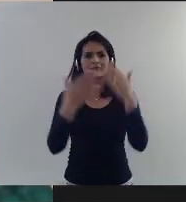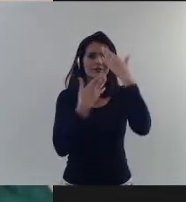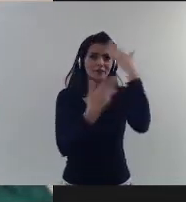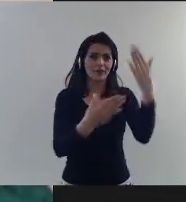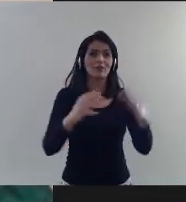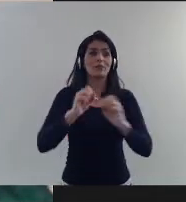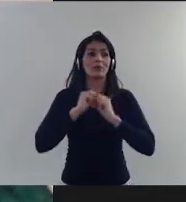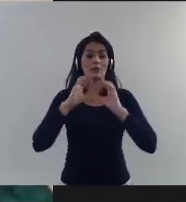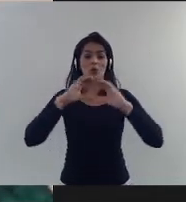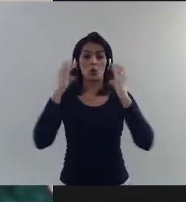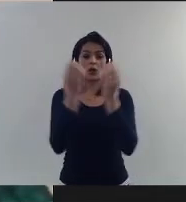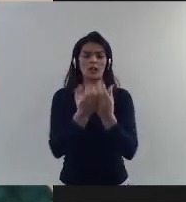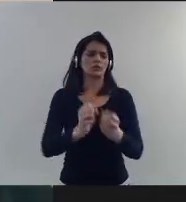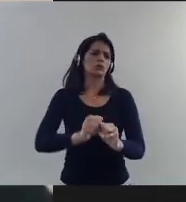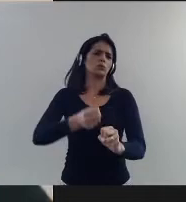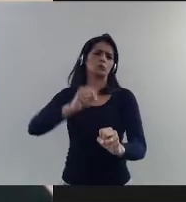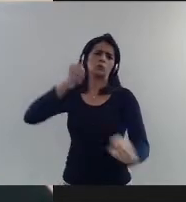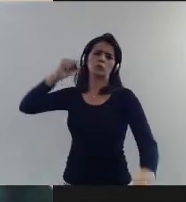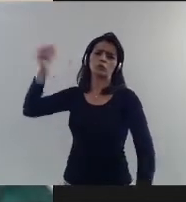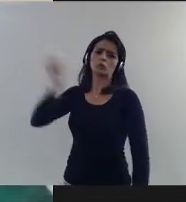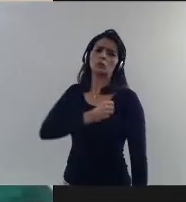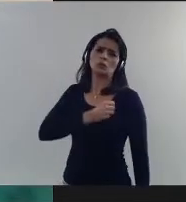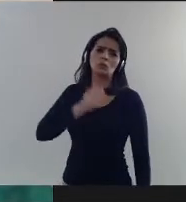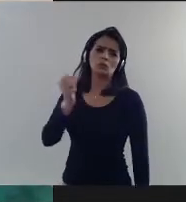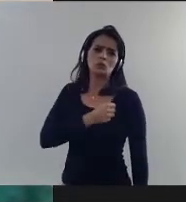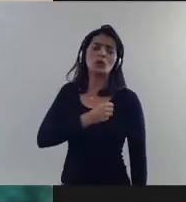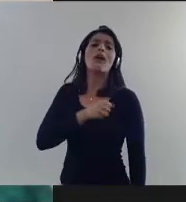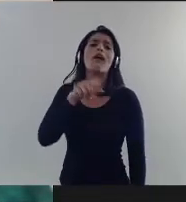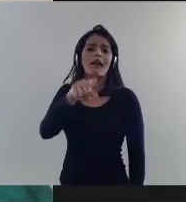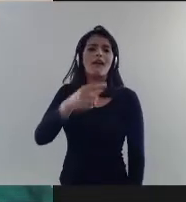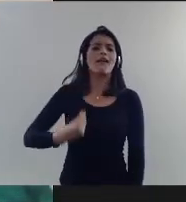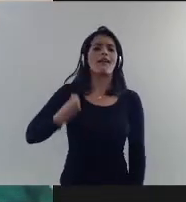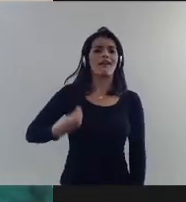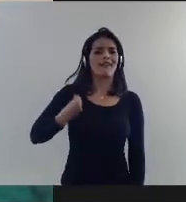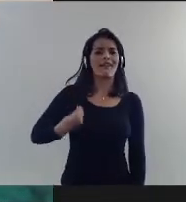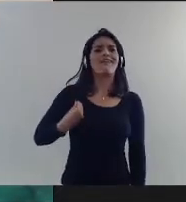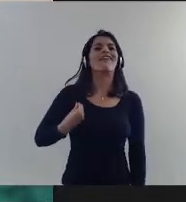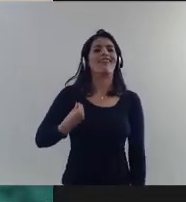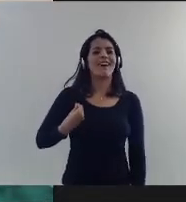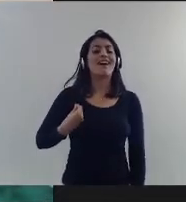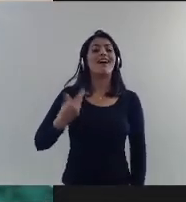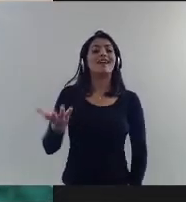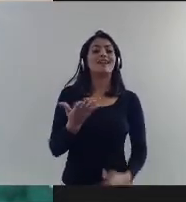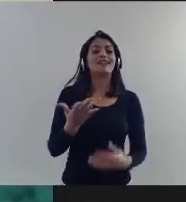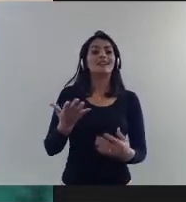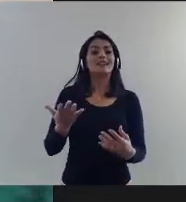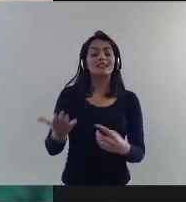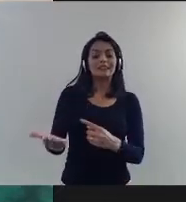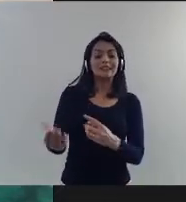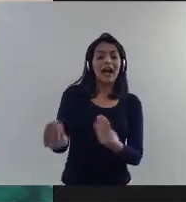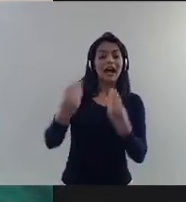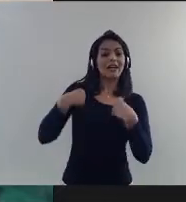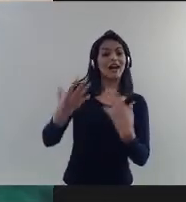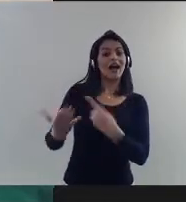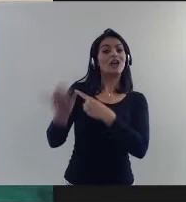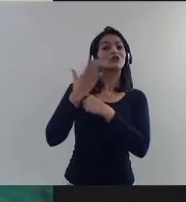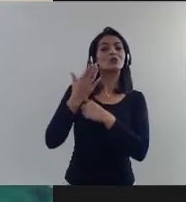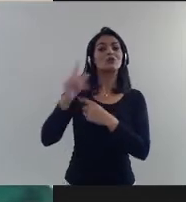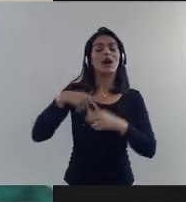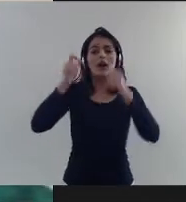de trazer a possibilidade de alerta para nós, porque eu digo que esse congresso, e eu vou